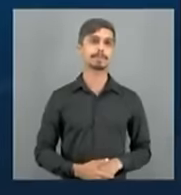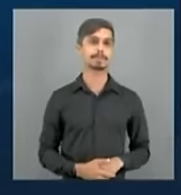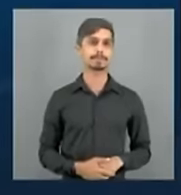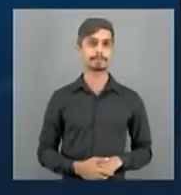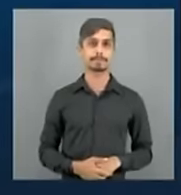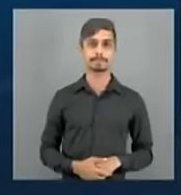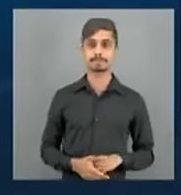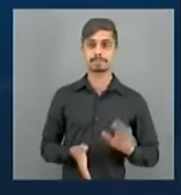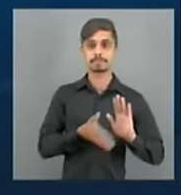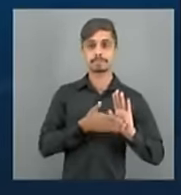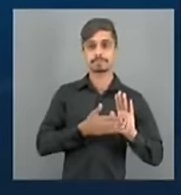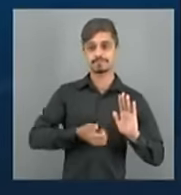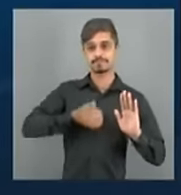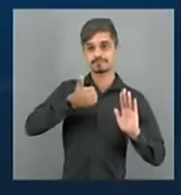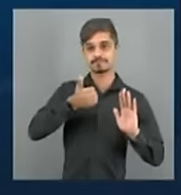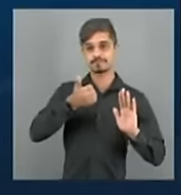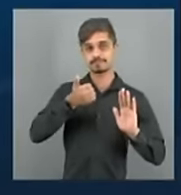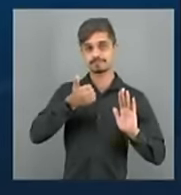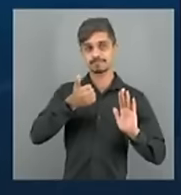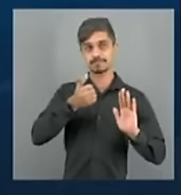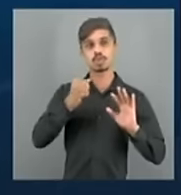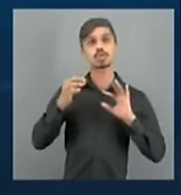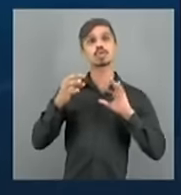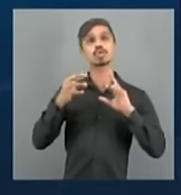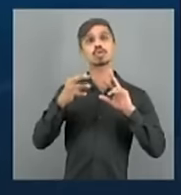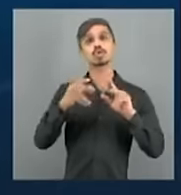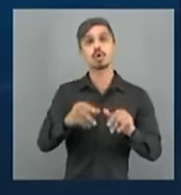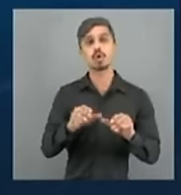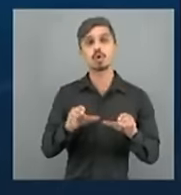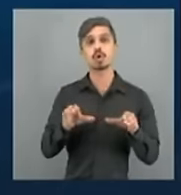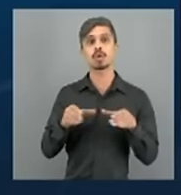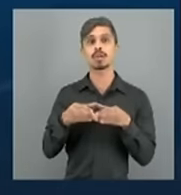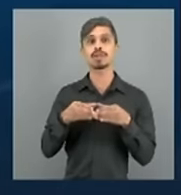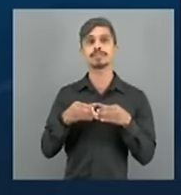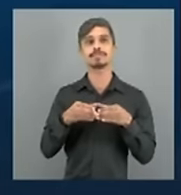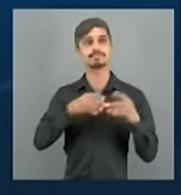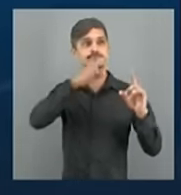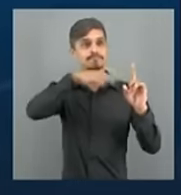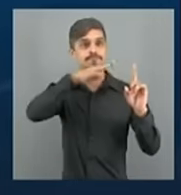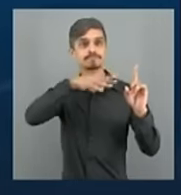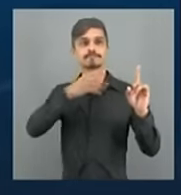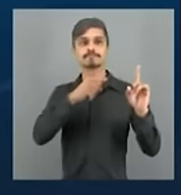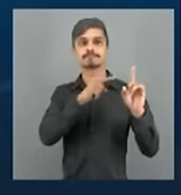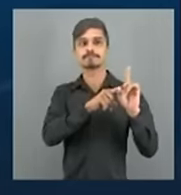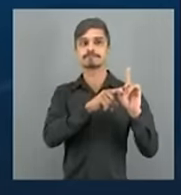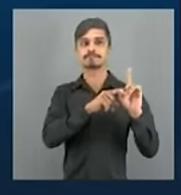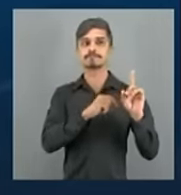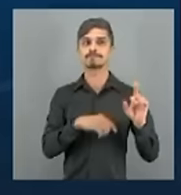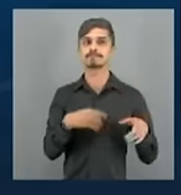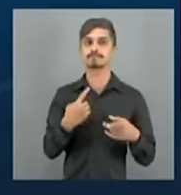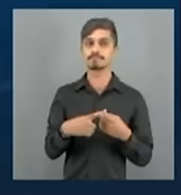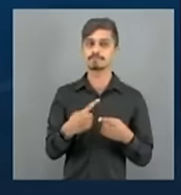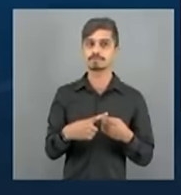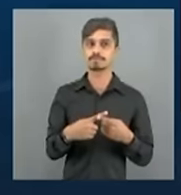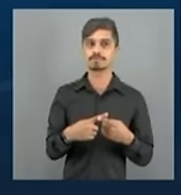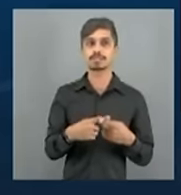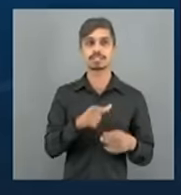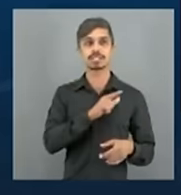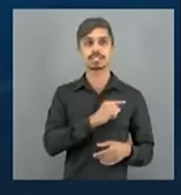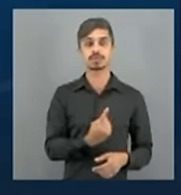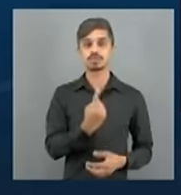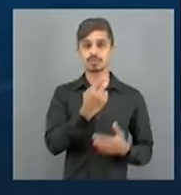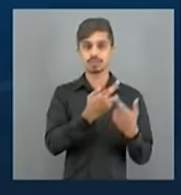Primeira sugestão que eu vou te dar, Cajuru, que todos os clubes hoje se virem SAF. Por quê? Para ter um